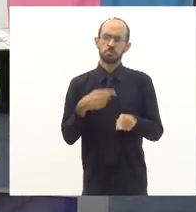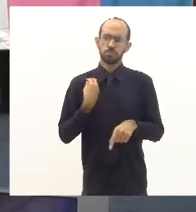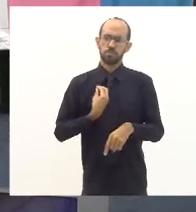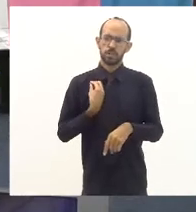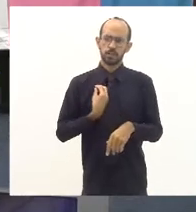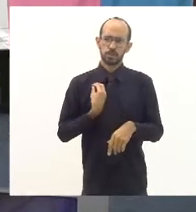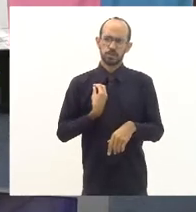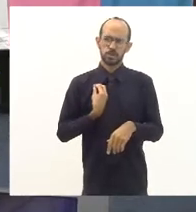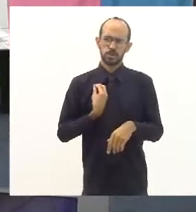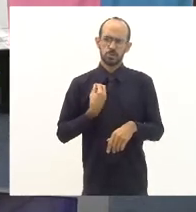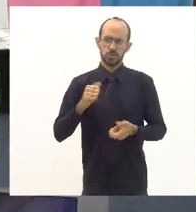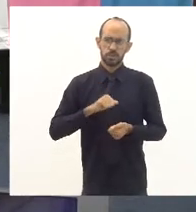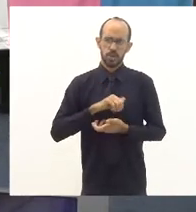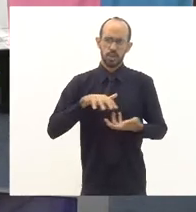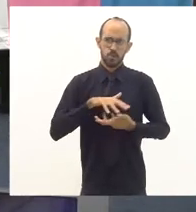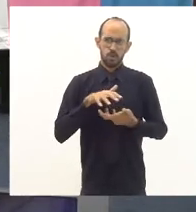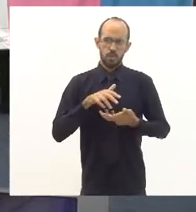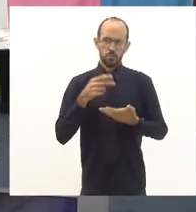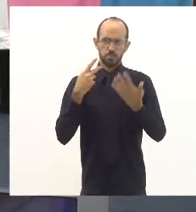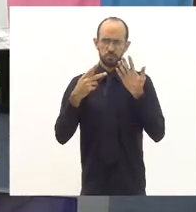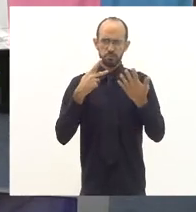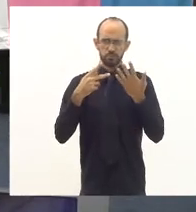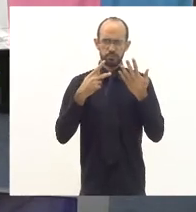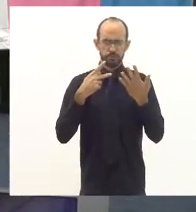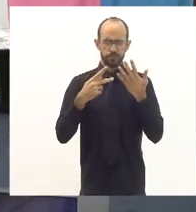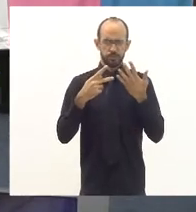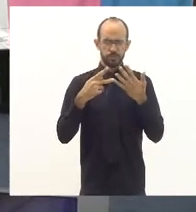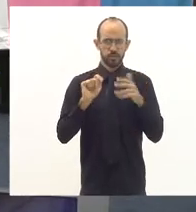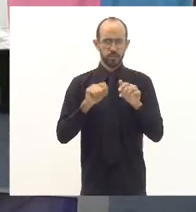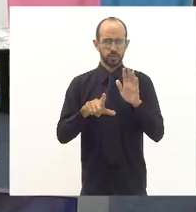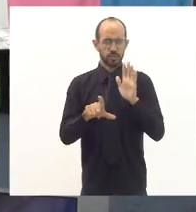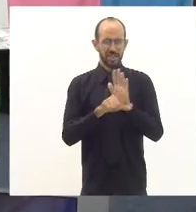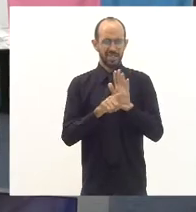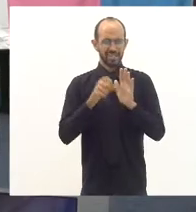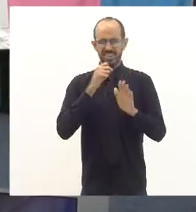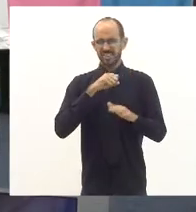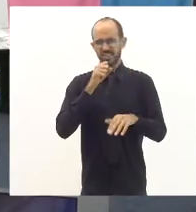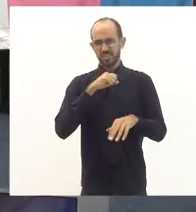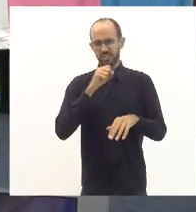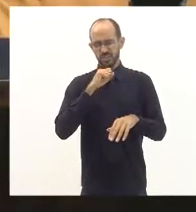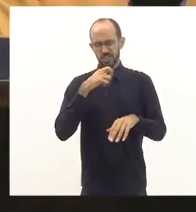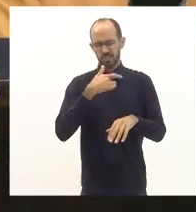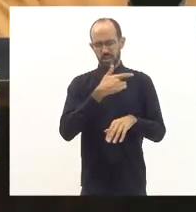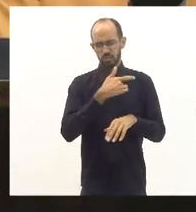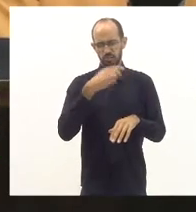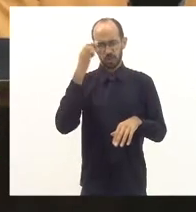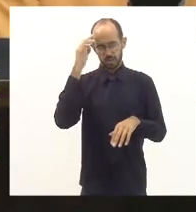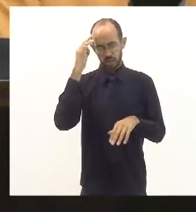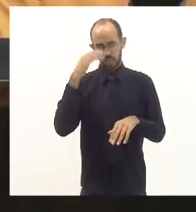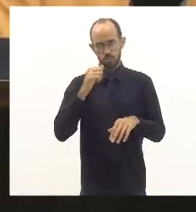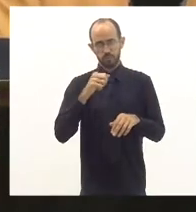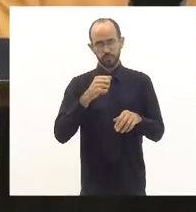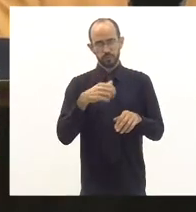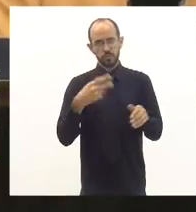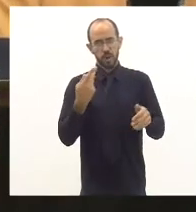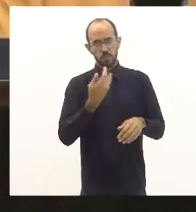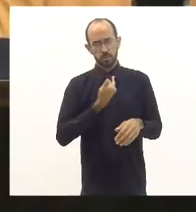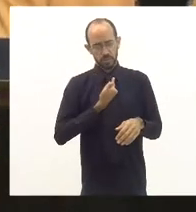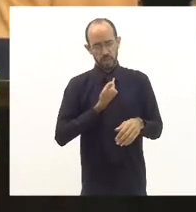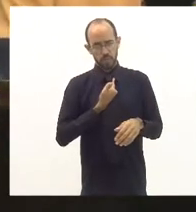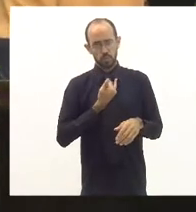reforma psiquiátrica, fiz leis antigas de humanização da saúde mental. Nós recebemos muitas denúncias